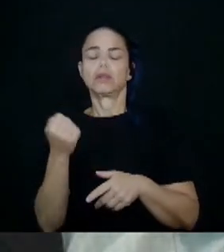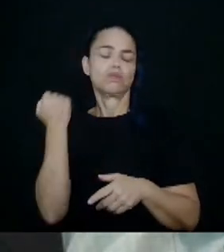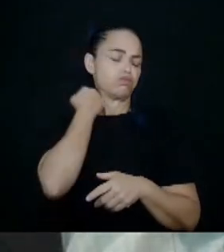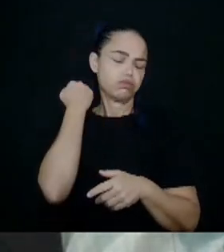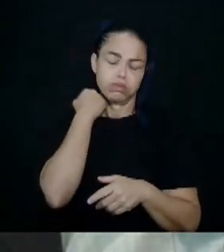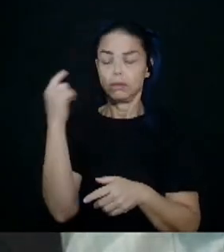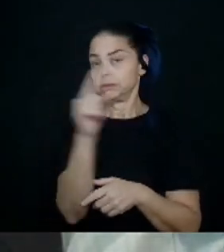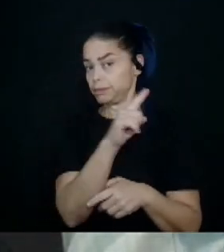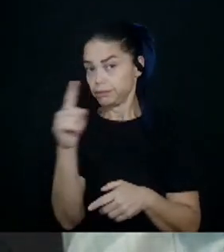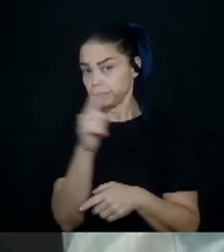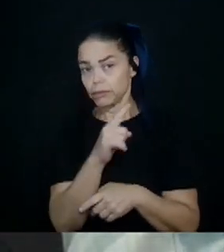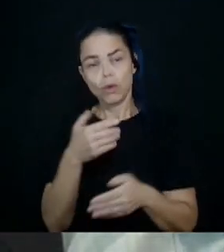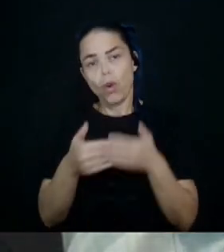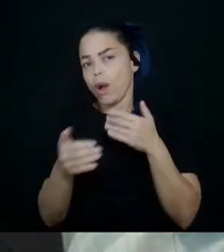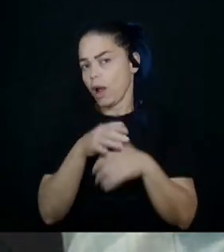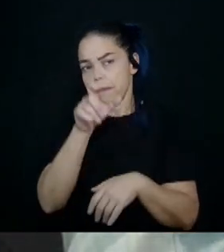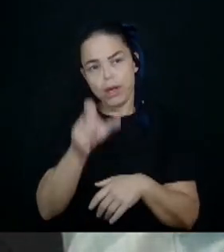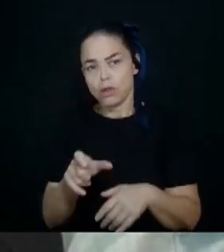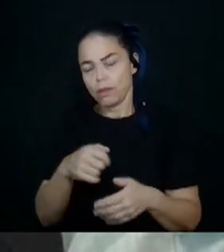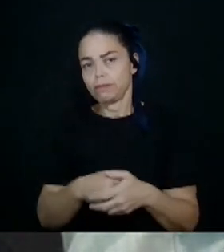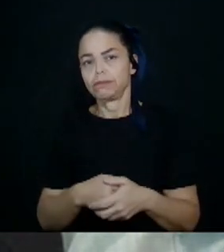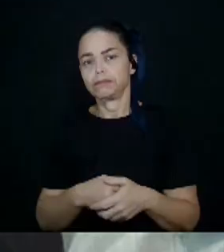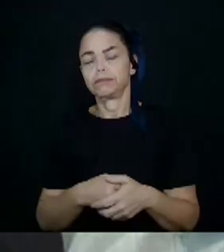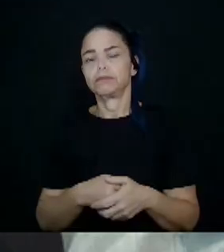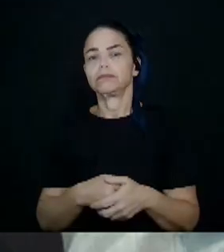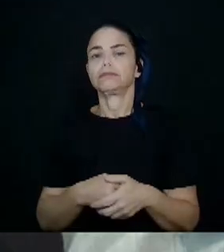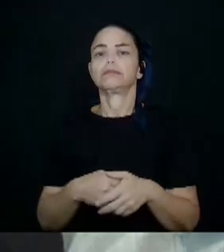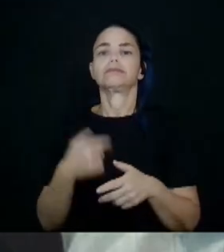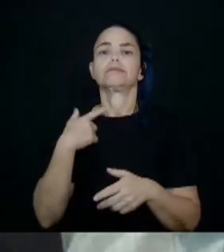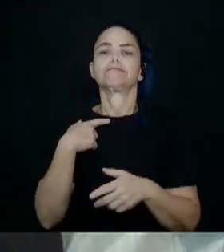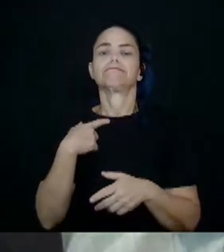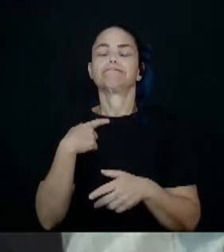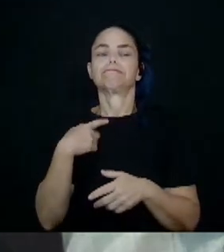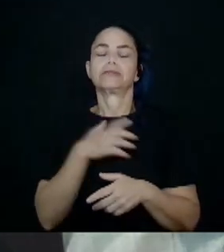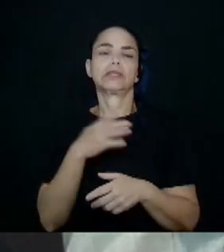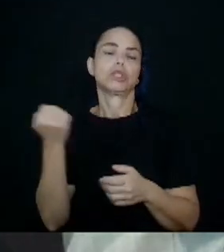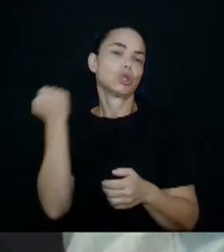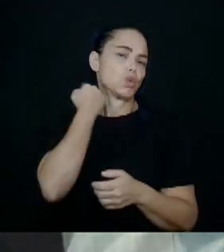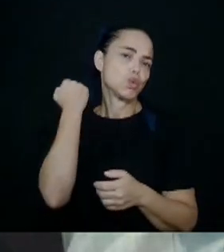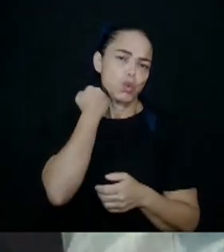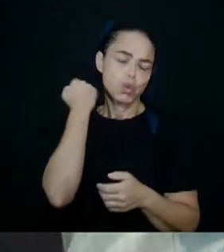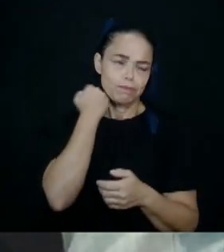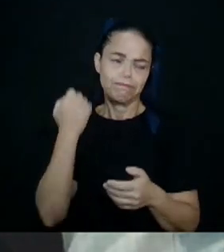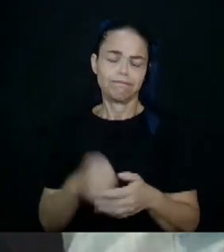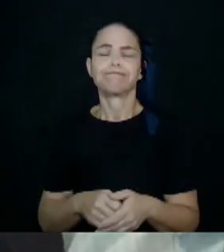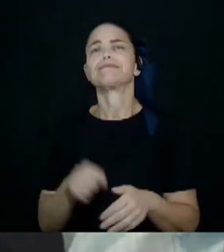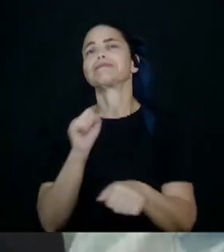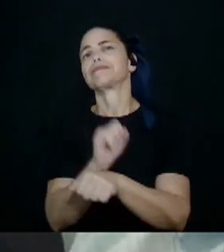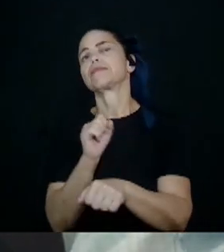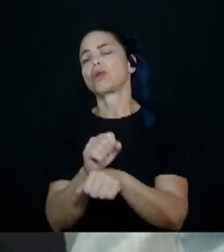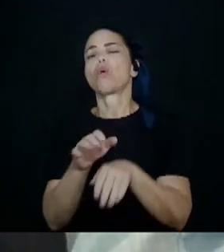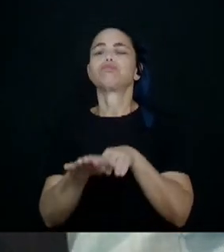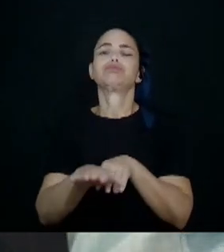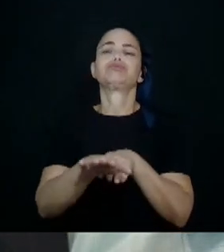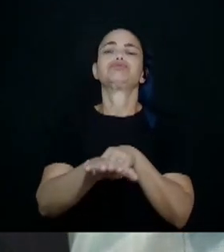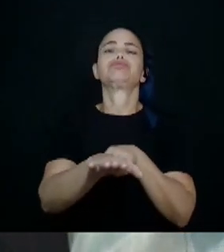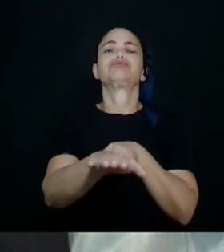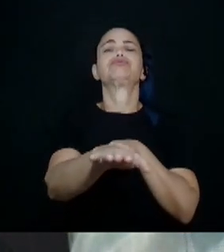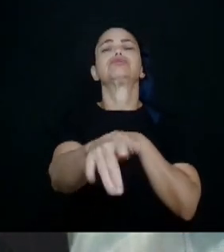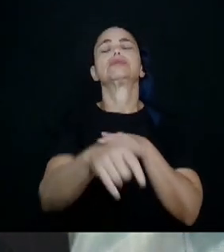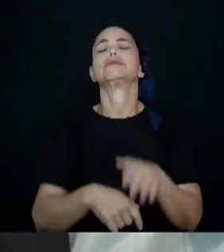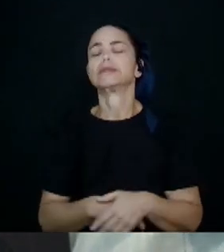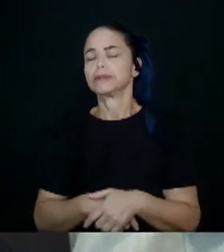né? Então, a partir o trânsito, ele já ativa um estresse, né, em todo mundo. Então,